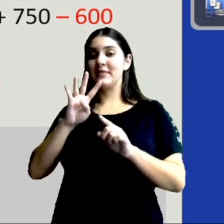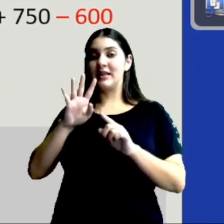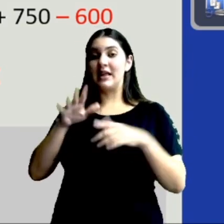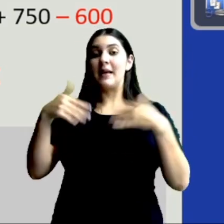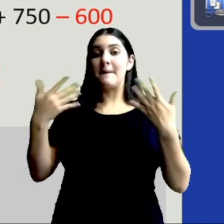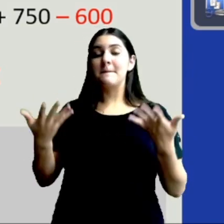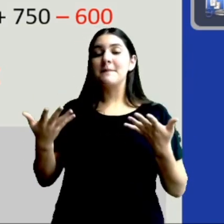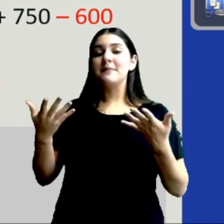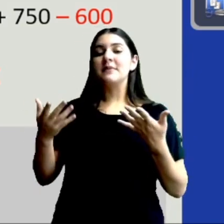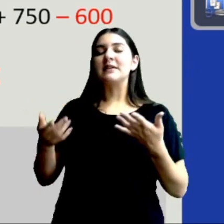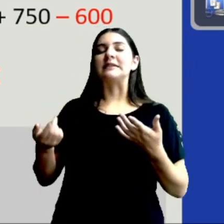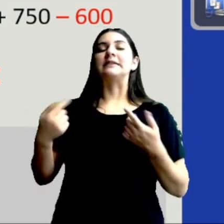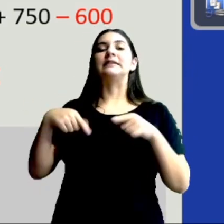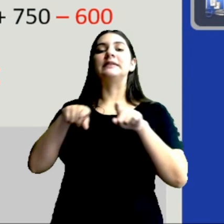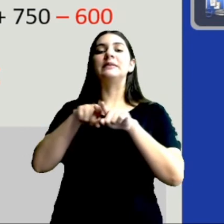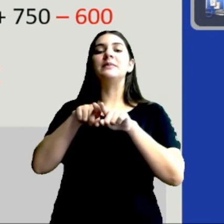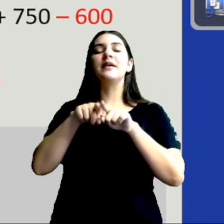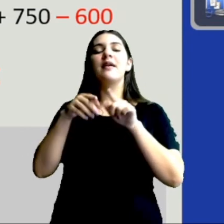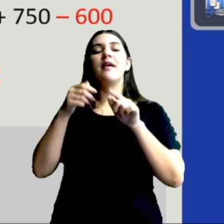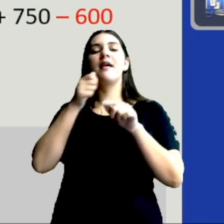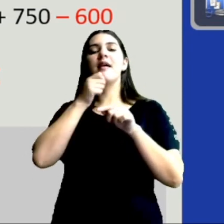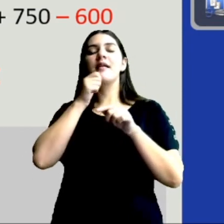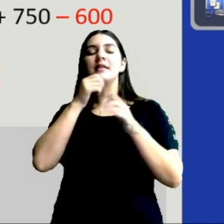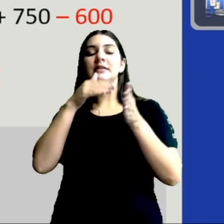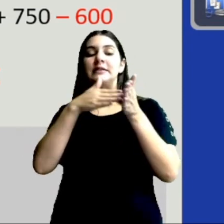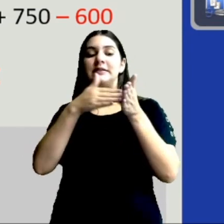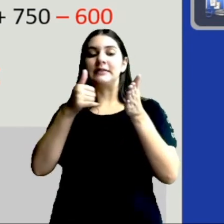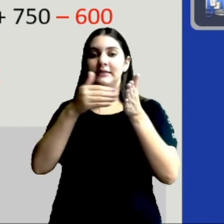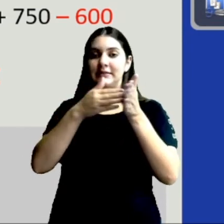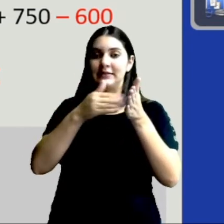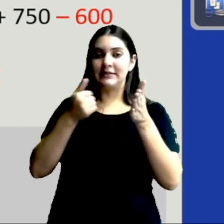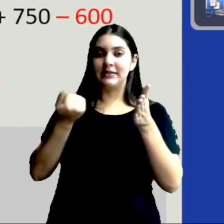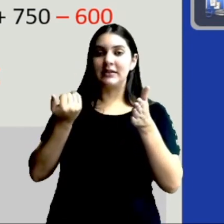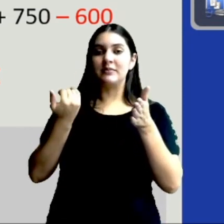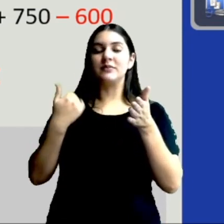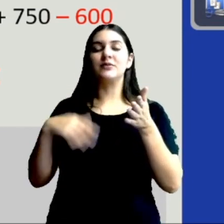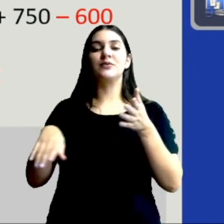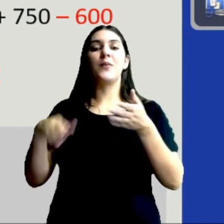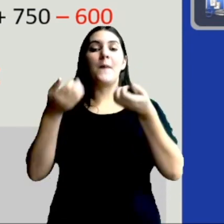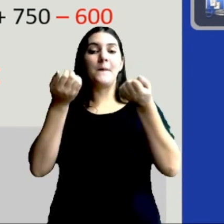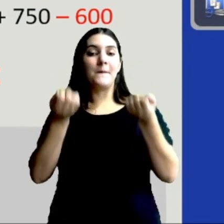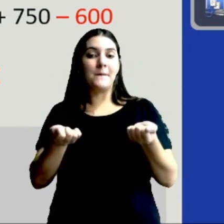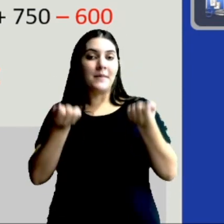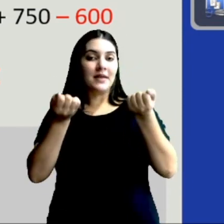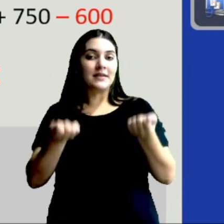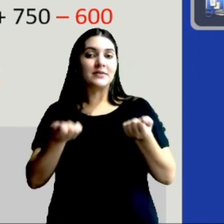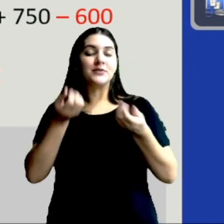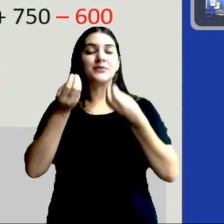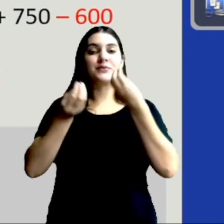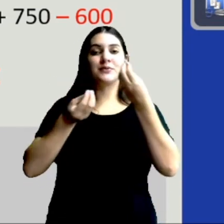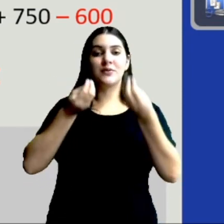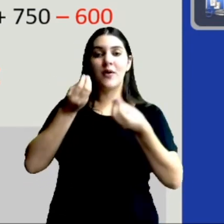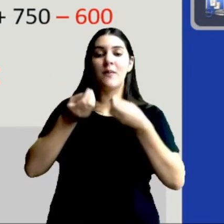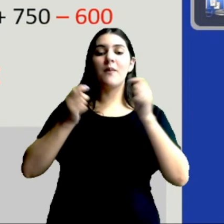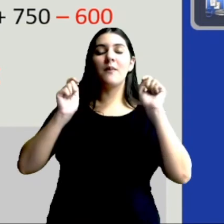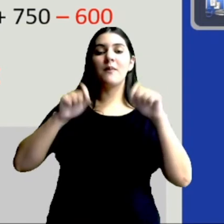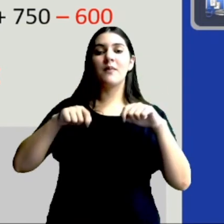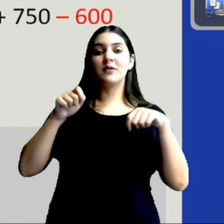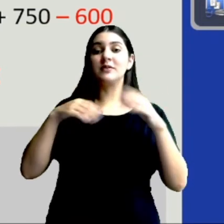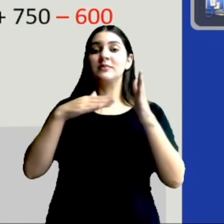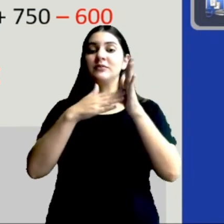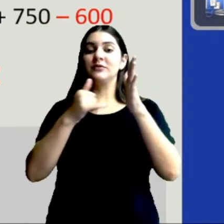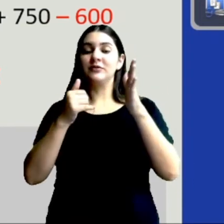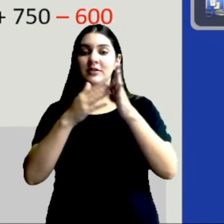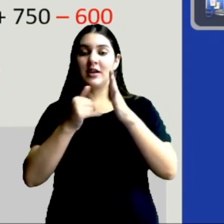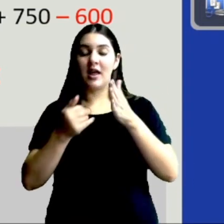a gente tirou uma parte do peso que a gente tinha aqui, a gente também pode tirar um